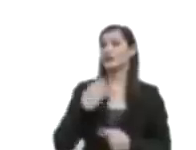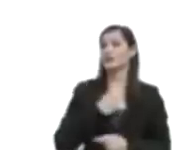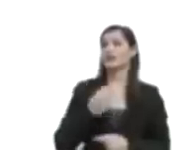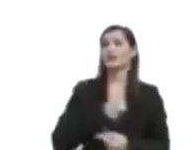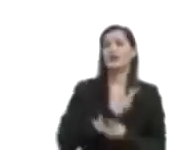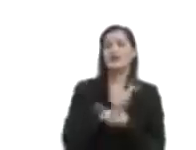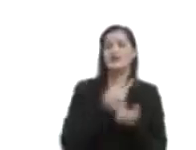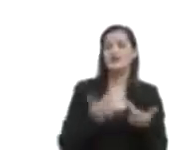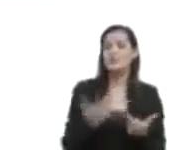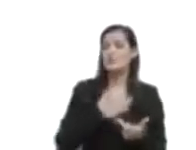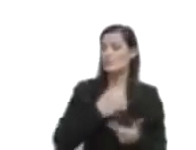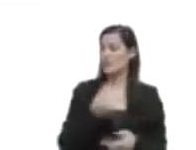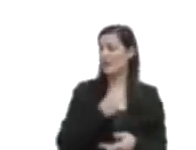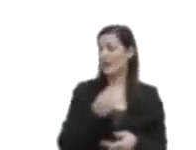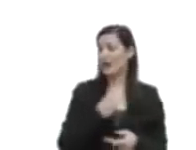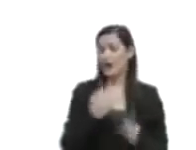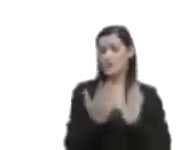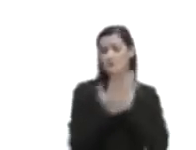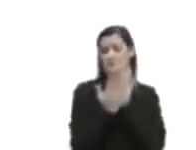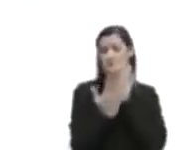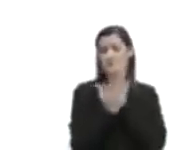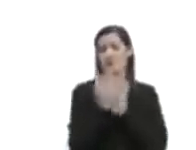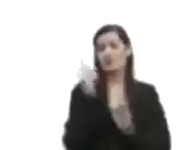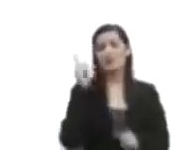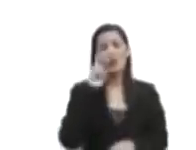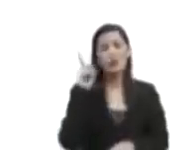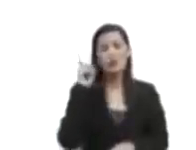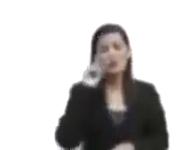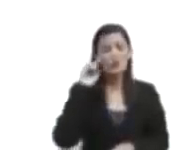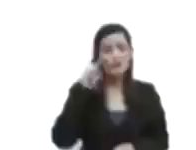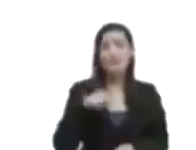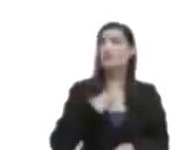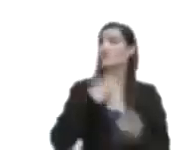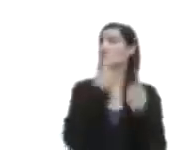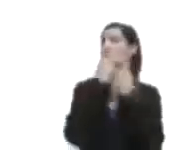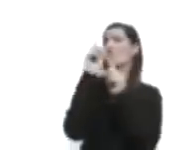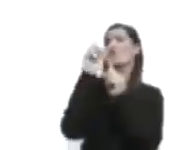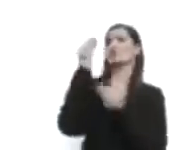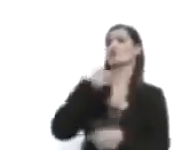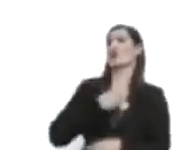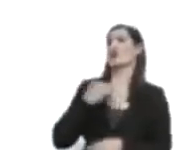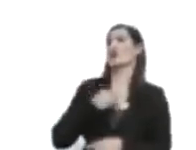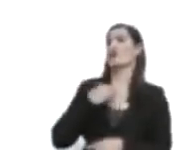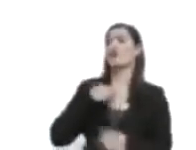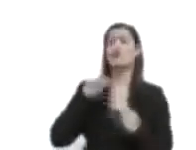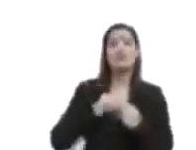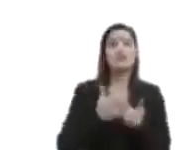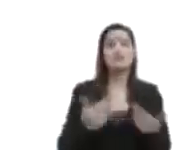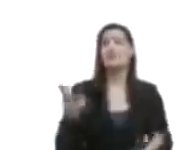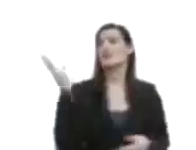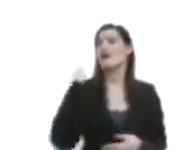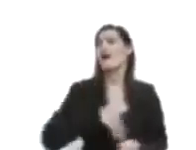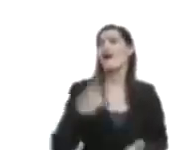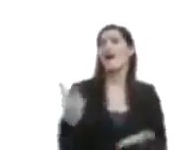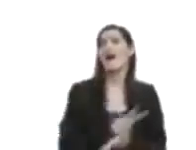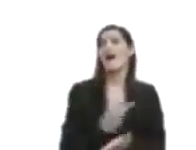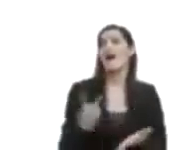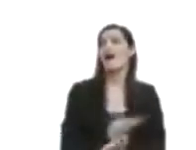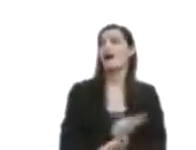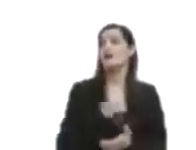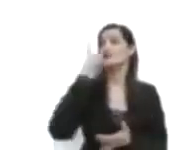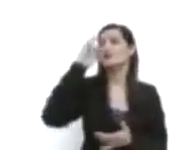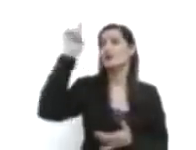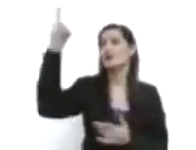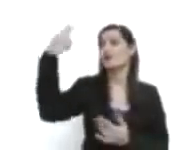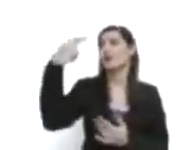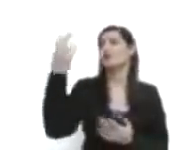meu pecado está diante de mim. Contra ti somente pequei, e fiz o que é mal à tua vista. Aqui